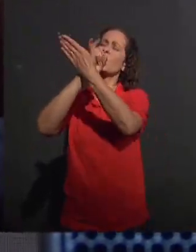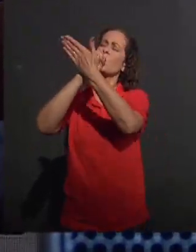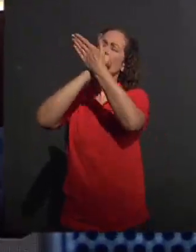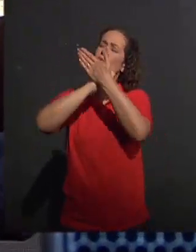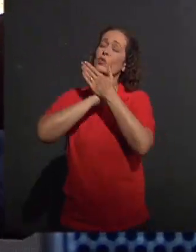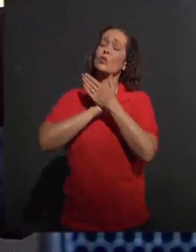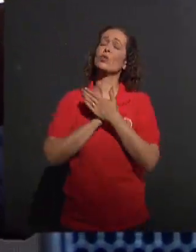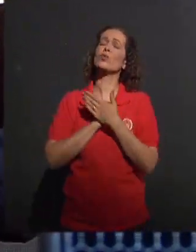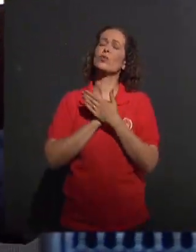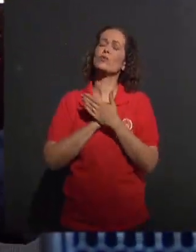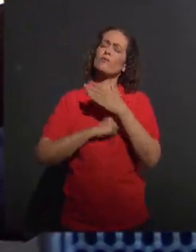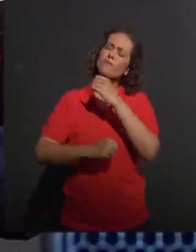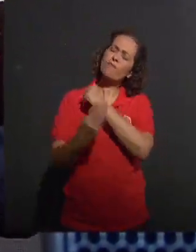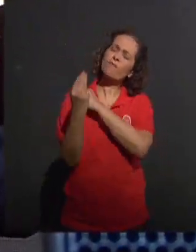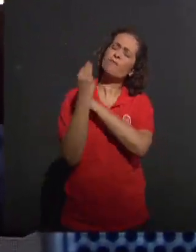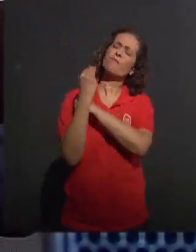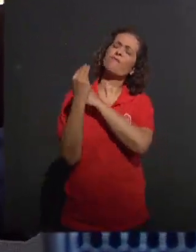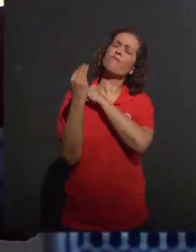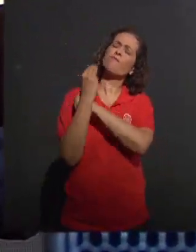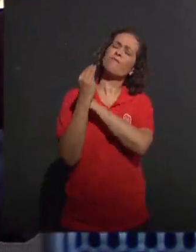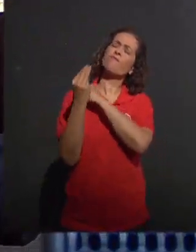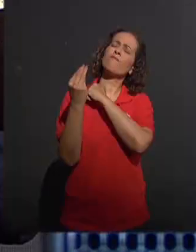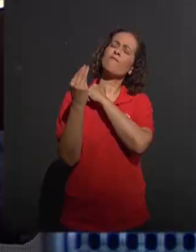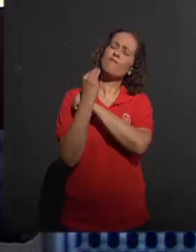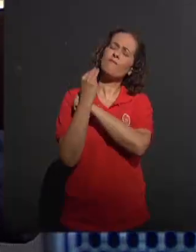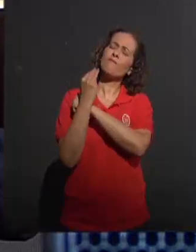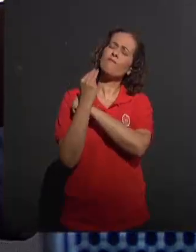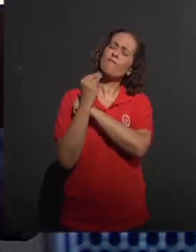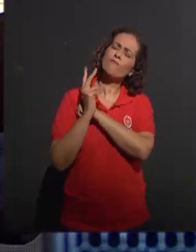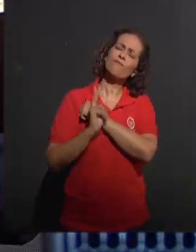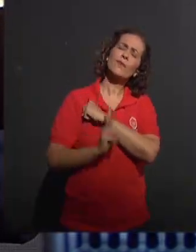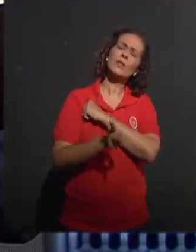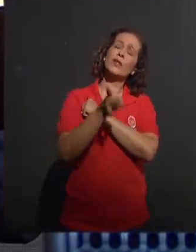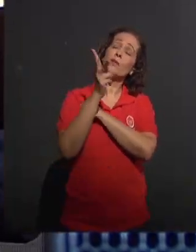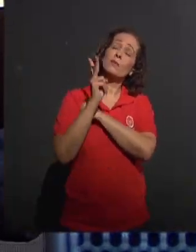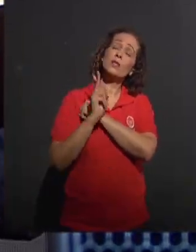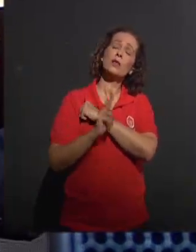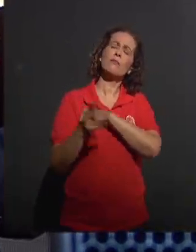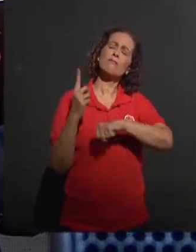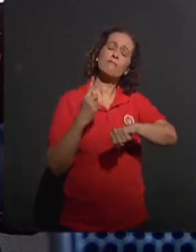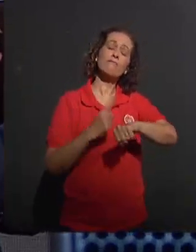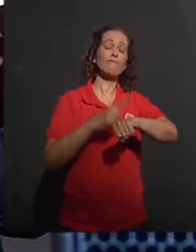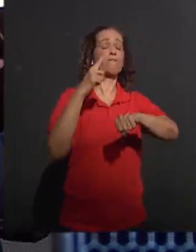nosso auxílio, bem presente no dia.